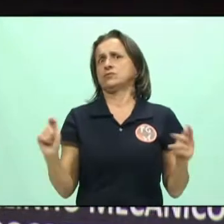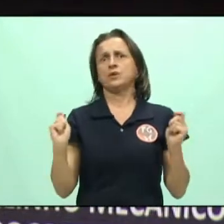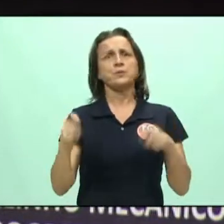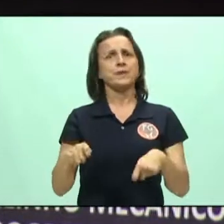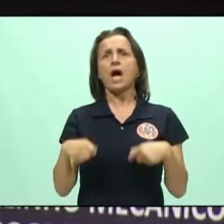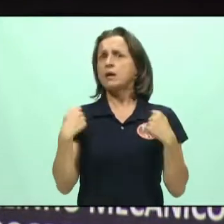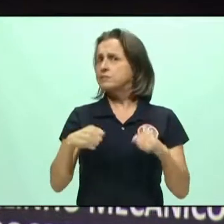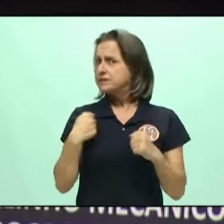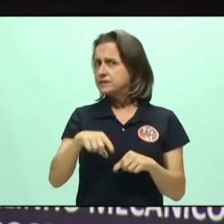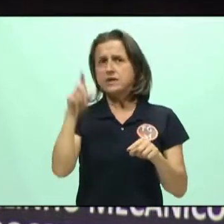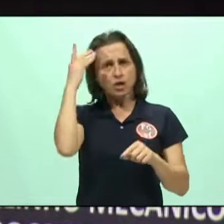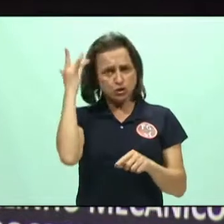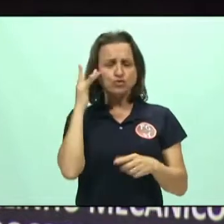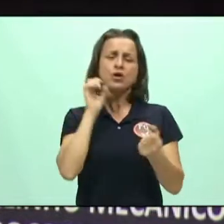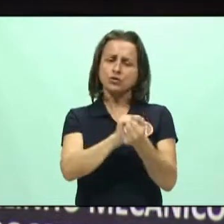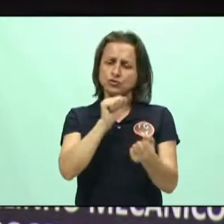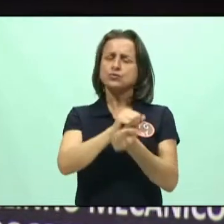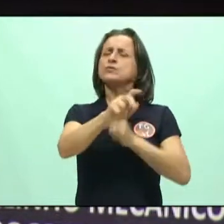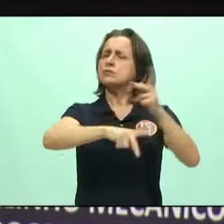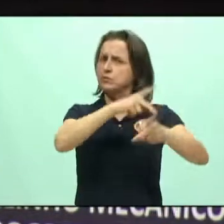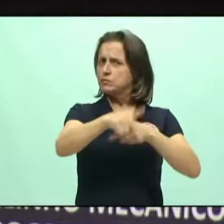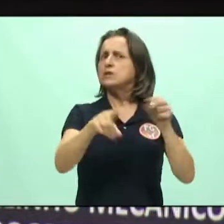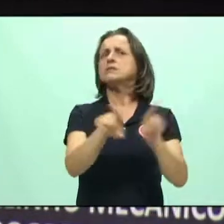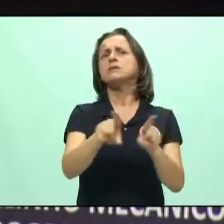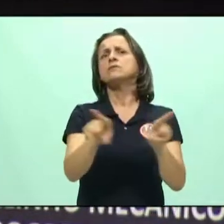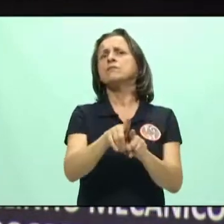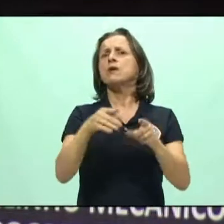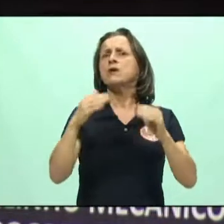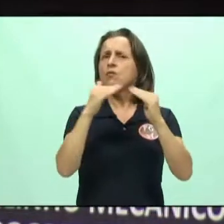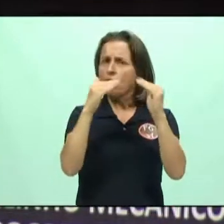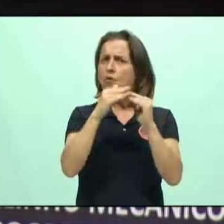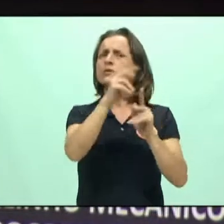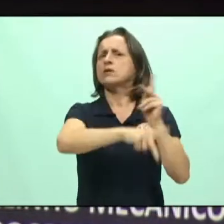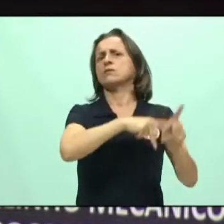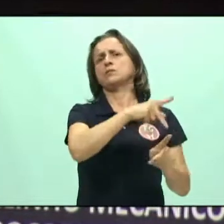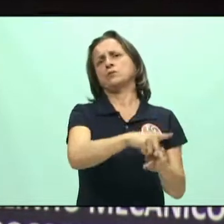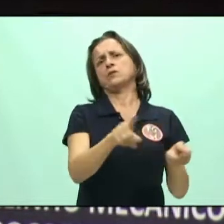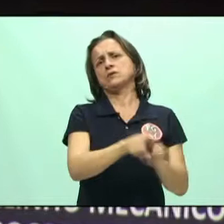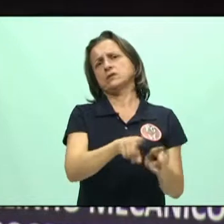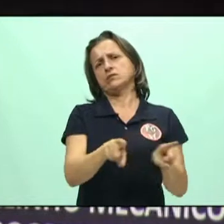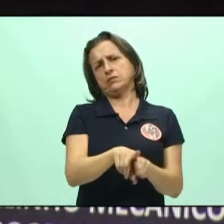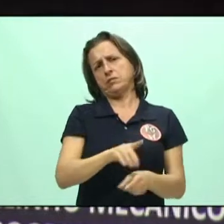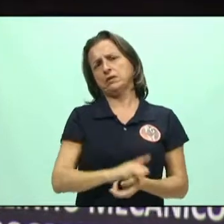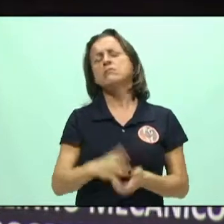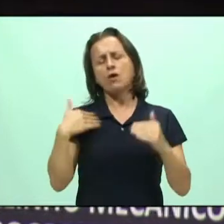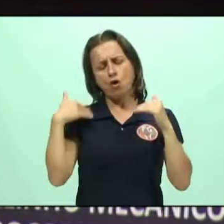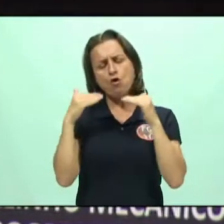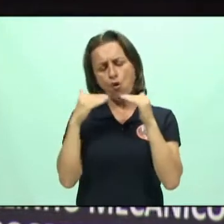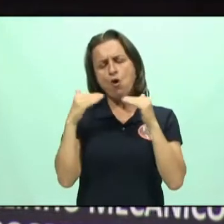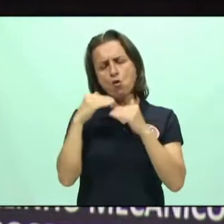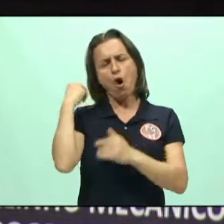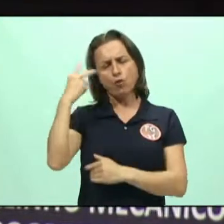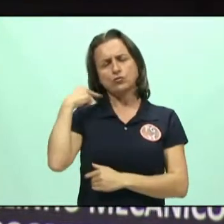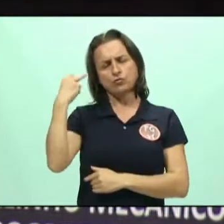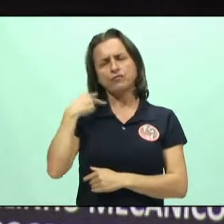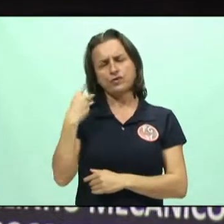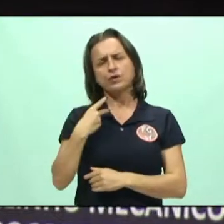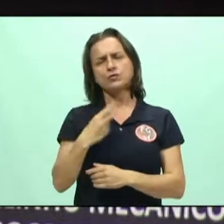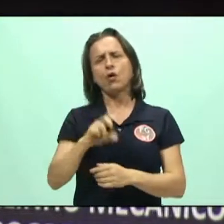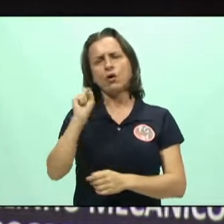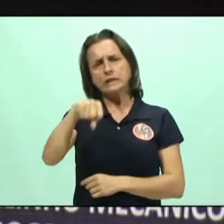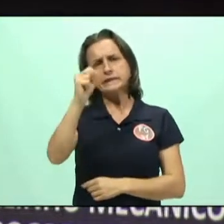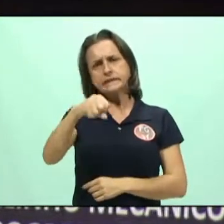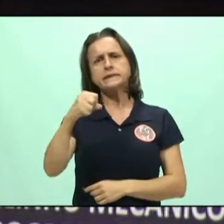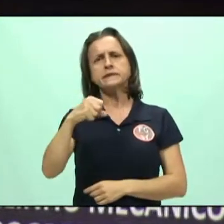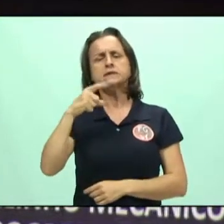é e principalmente aquilo que a população pensa Ah então concorda que com o vereador quer também registrar que concorda com